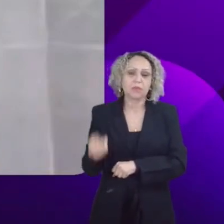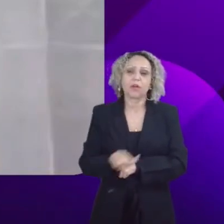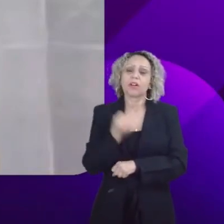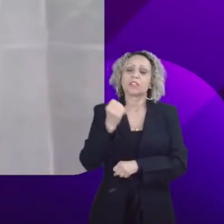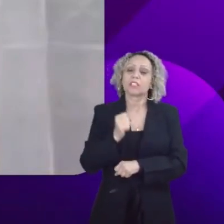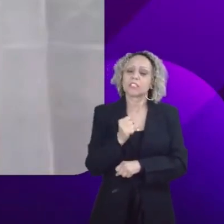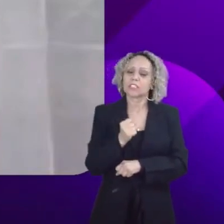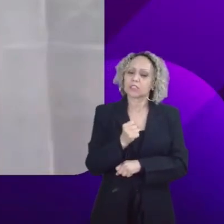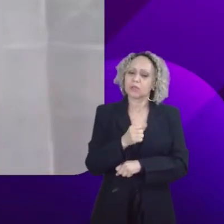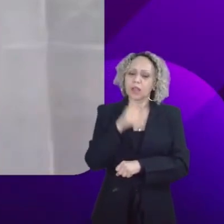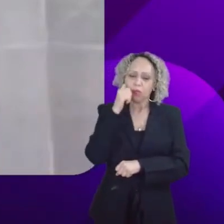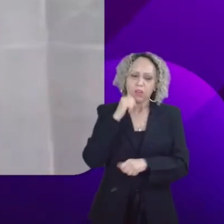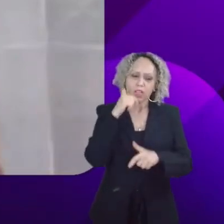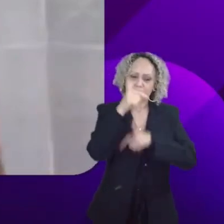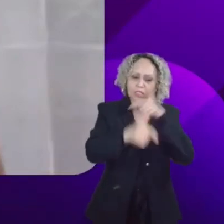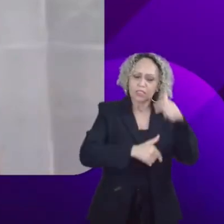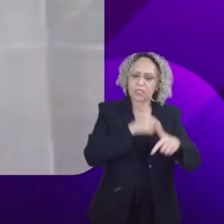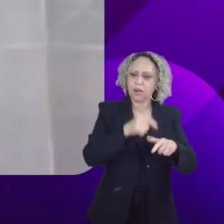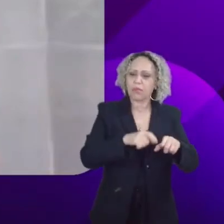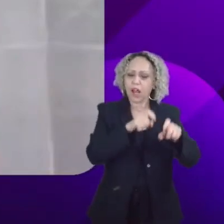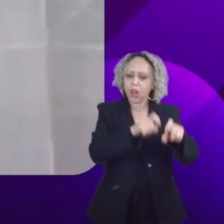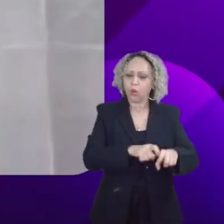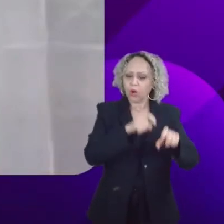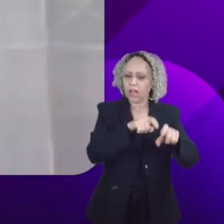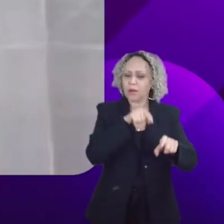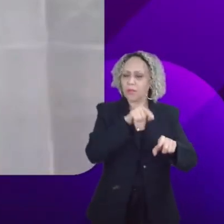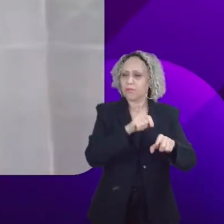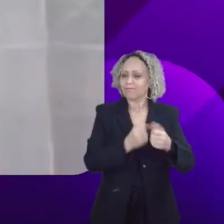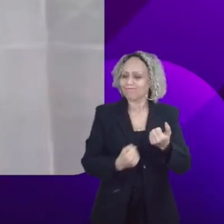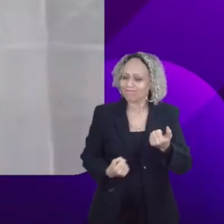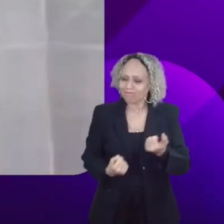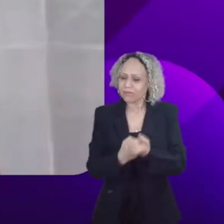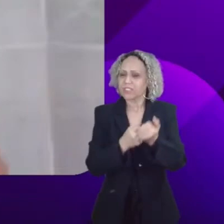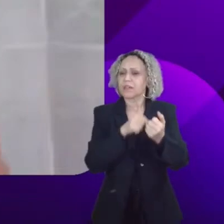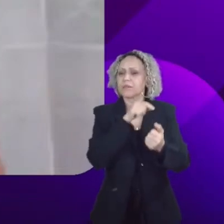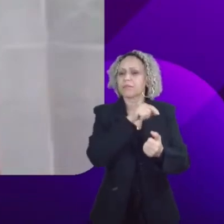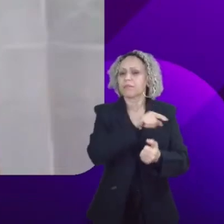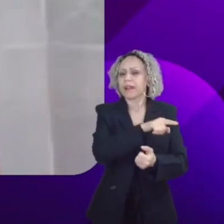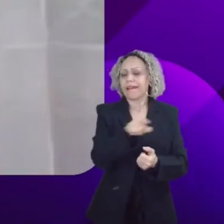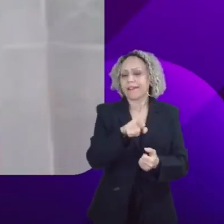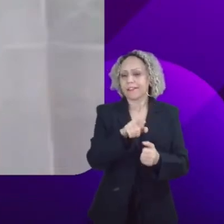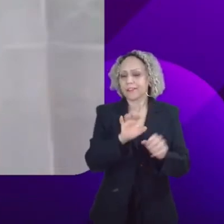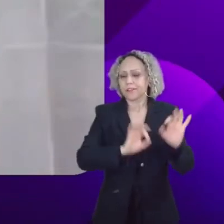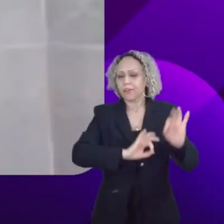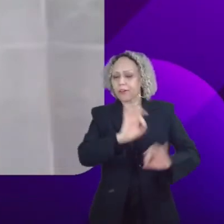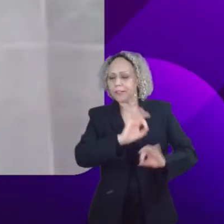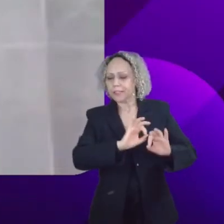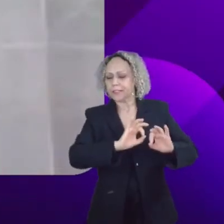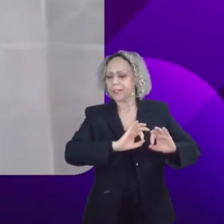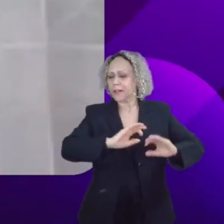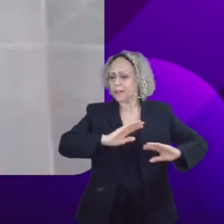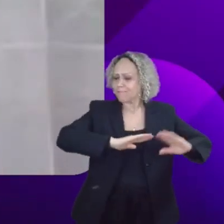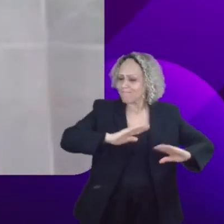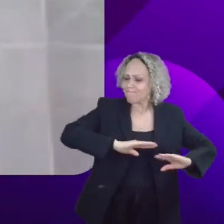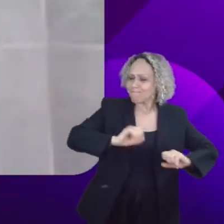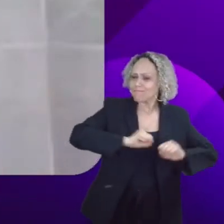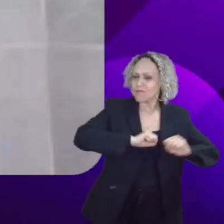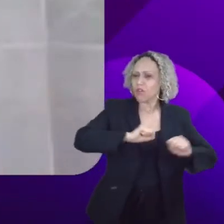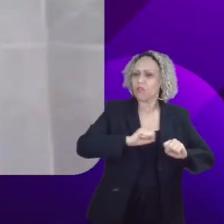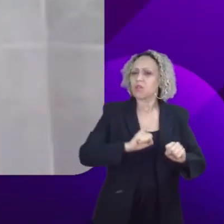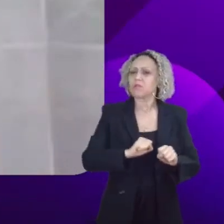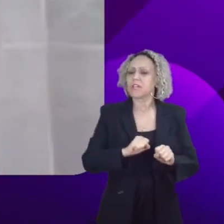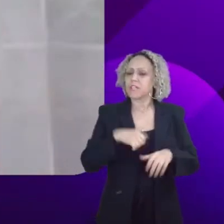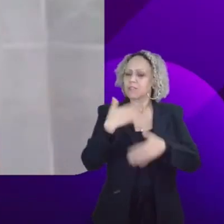mulheres trabalhadoras rurais, para que elas se organizem e para que elas lutem, né,